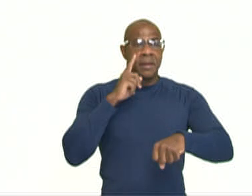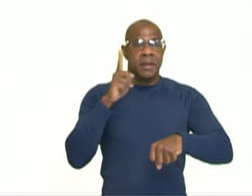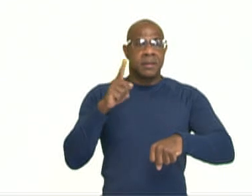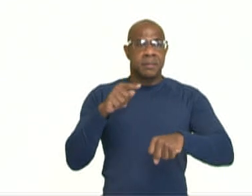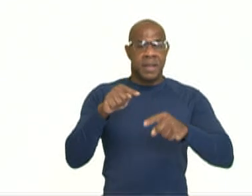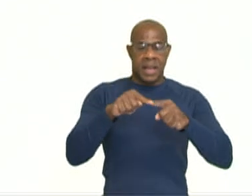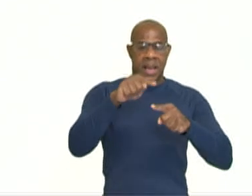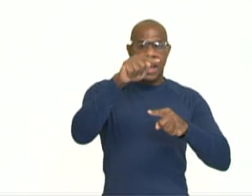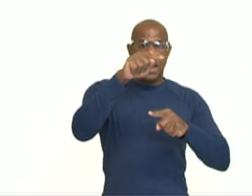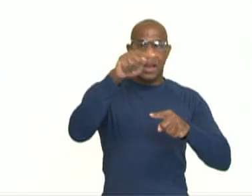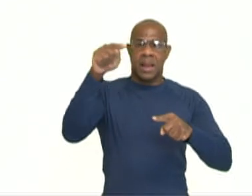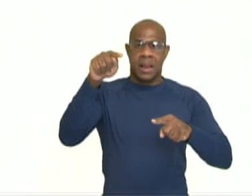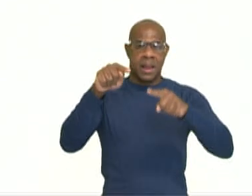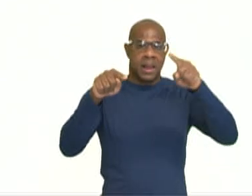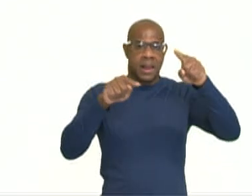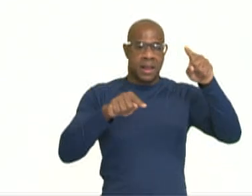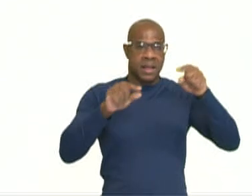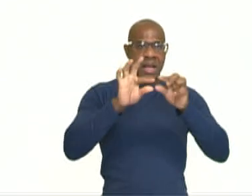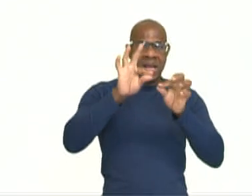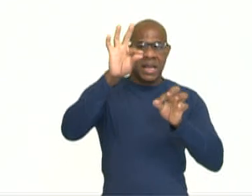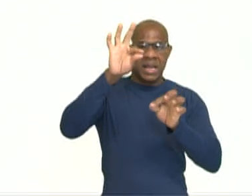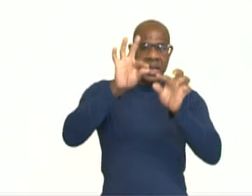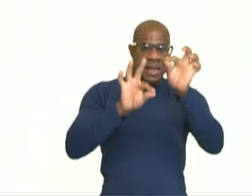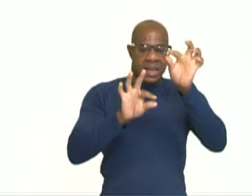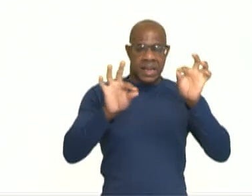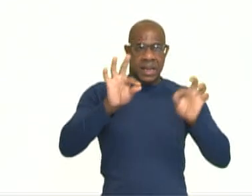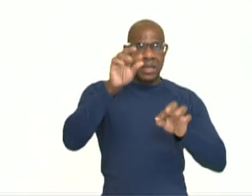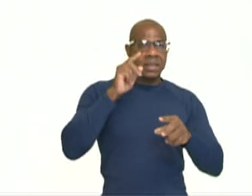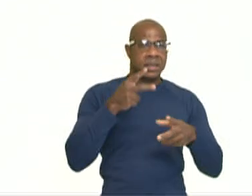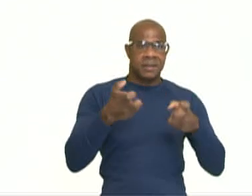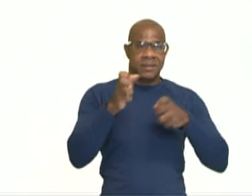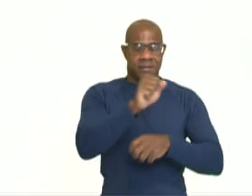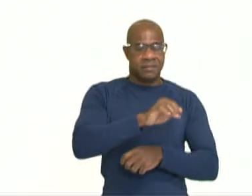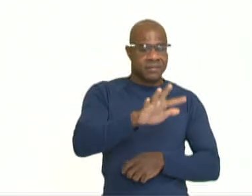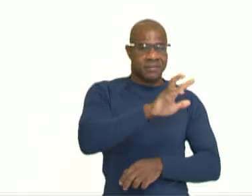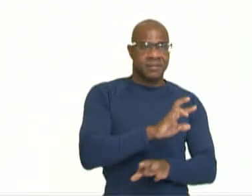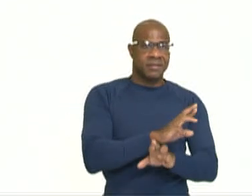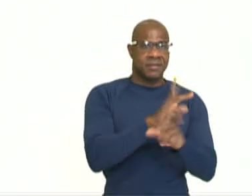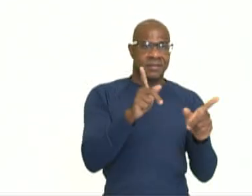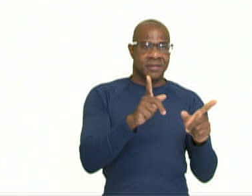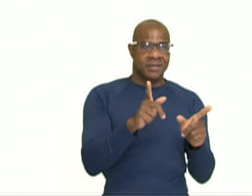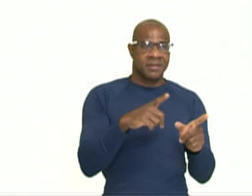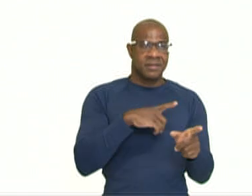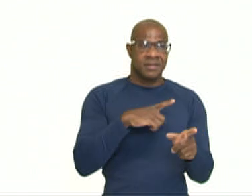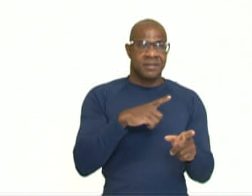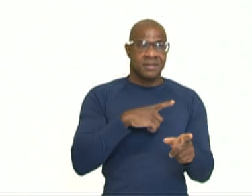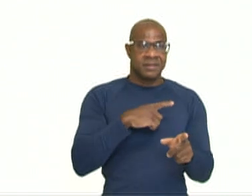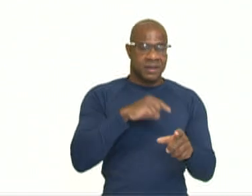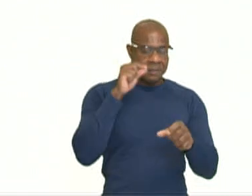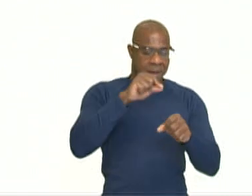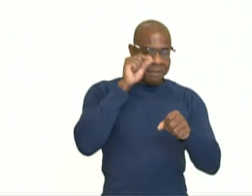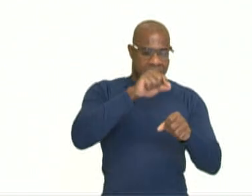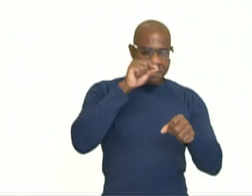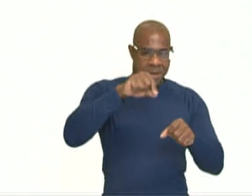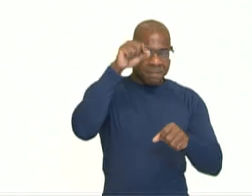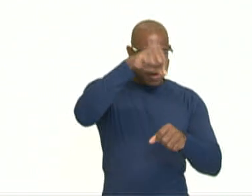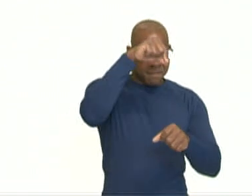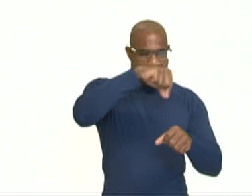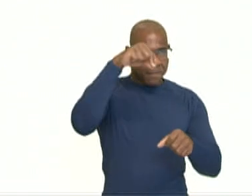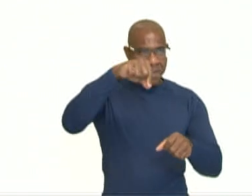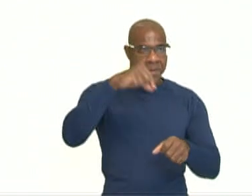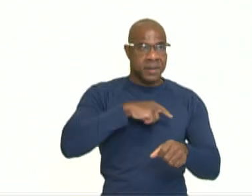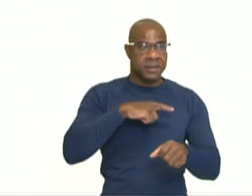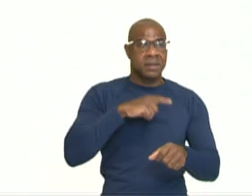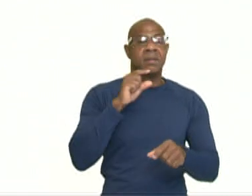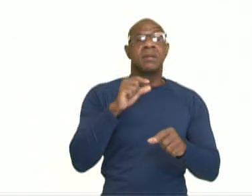linhas, feixes, olhem a diferença dessa imagem aqui, onde ao invés de você ter aquele salpicadinho, você ter